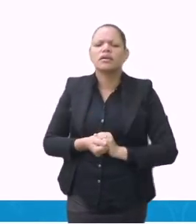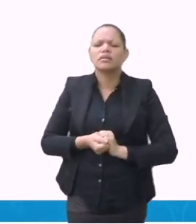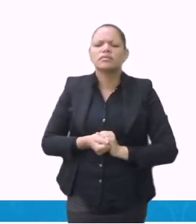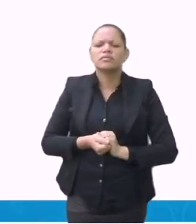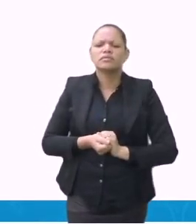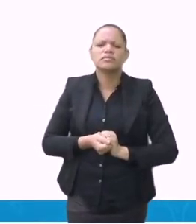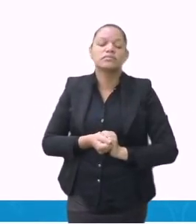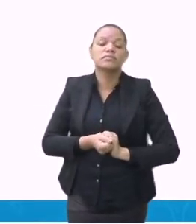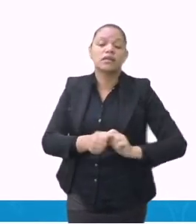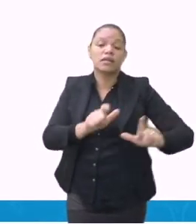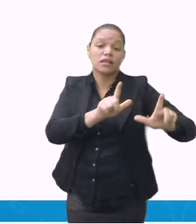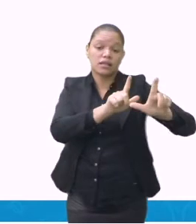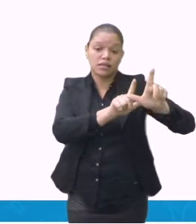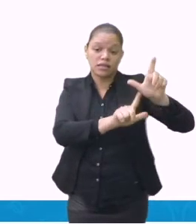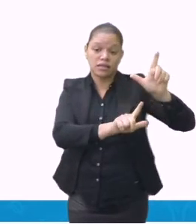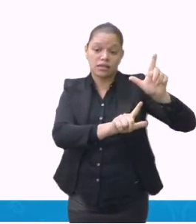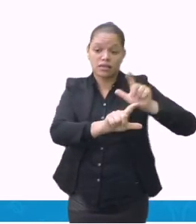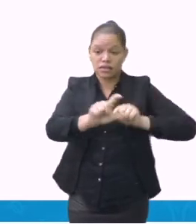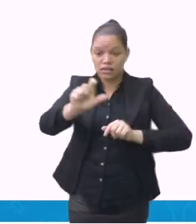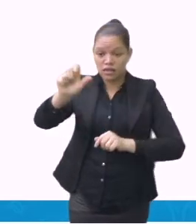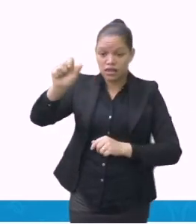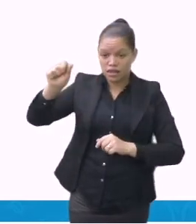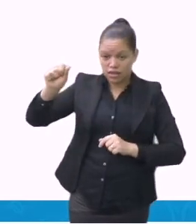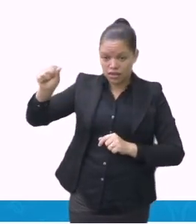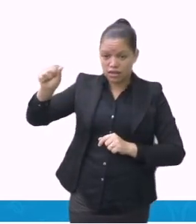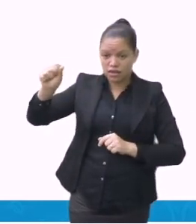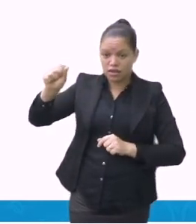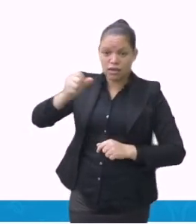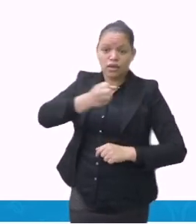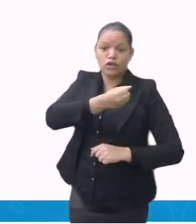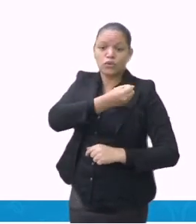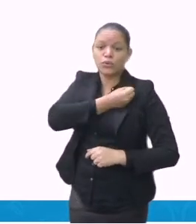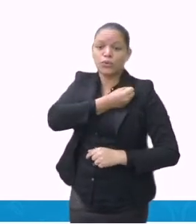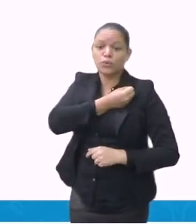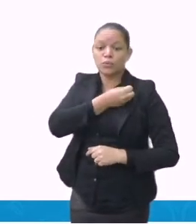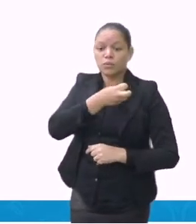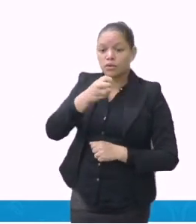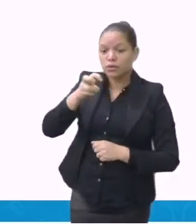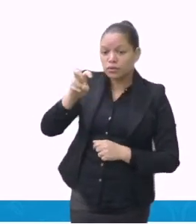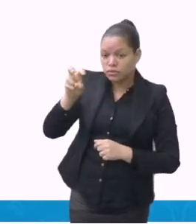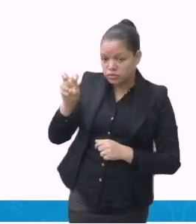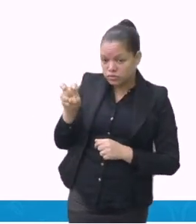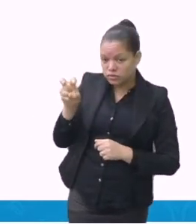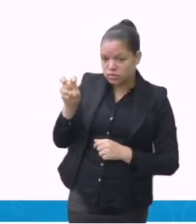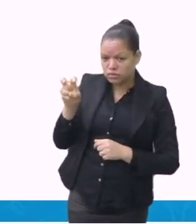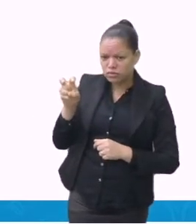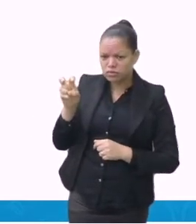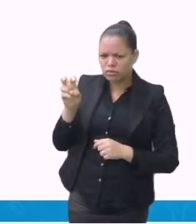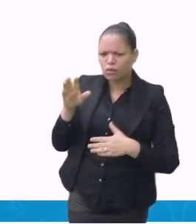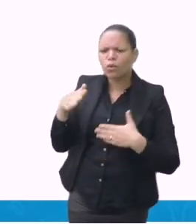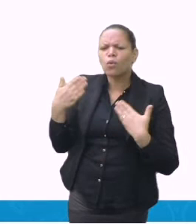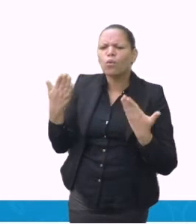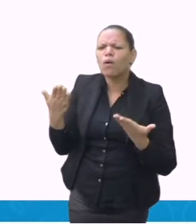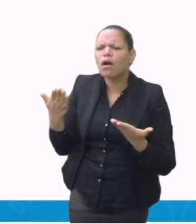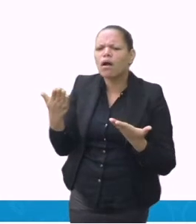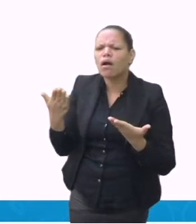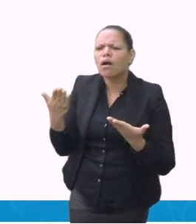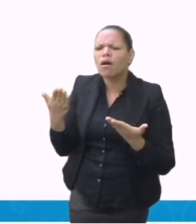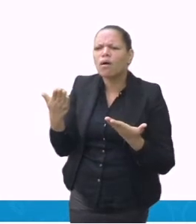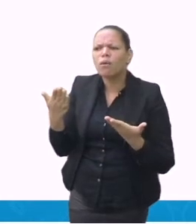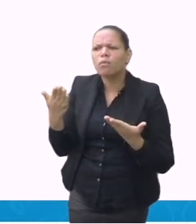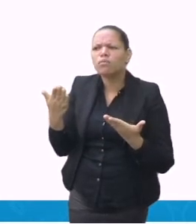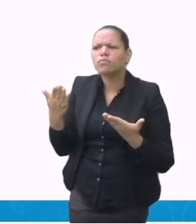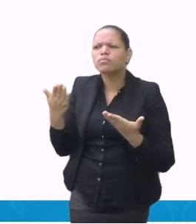A5? Então, na coluna A, na linha 5. Coluna